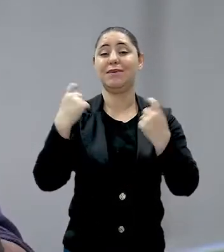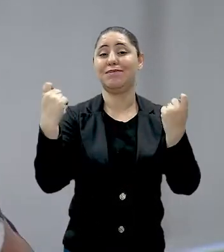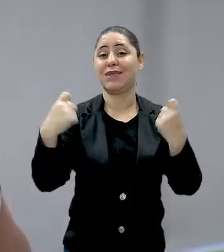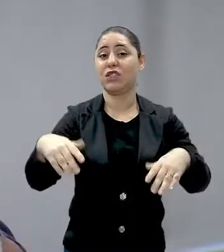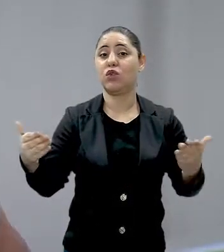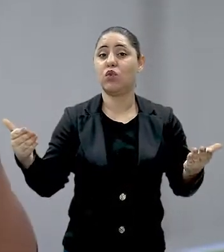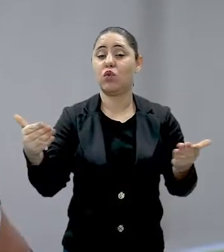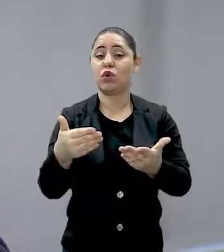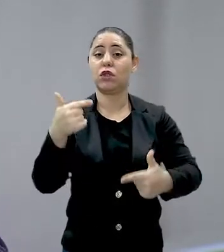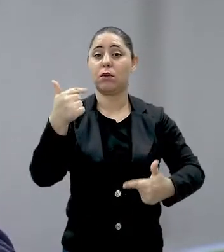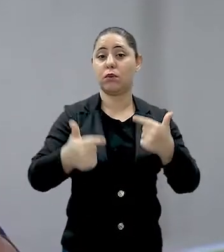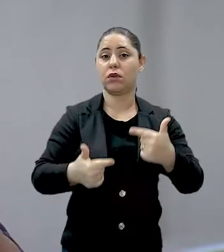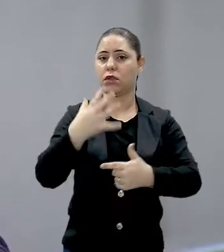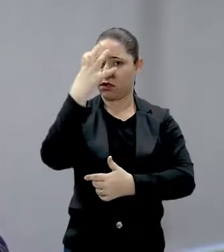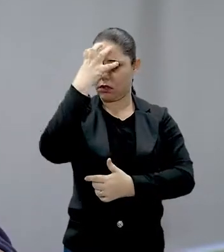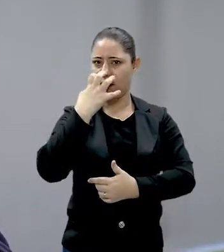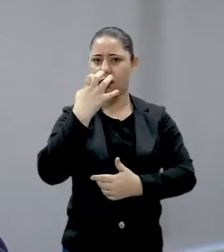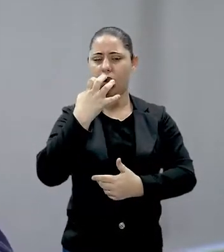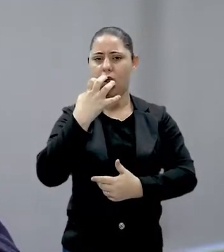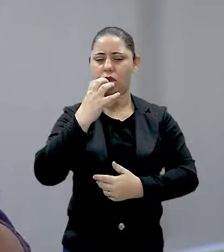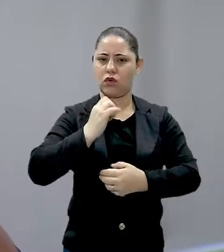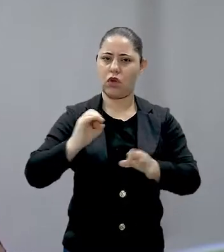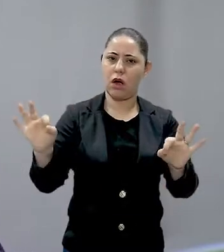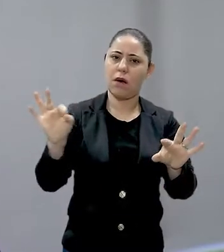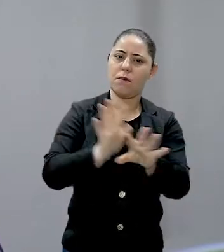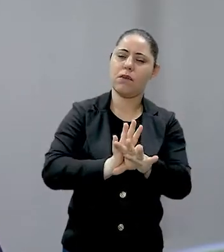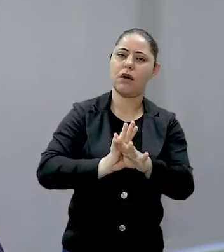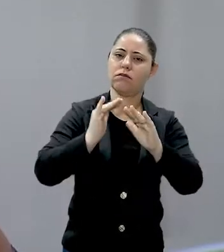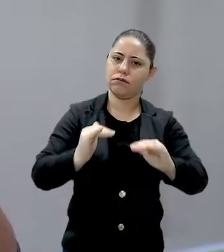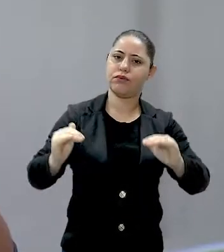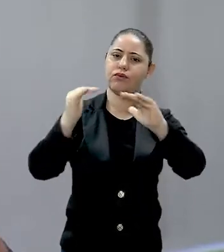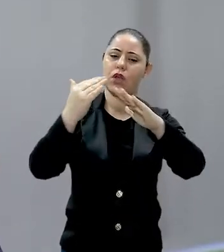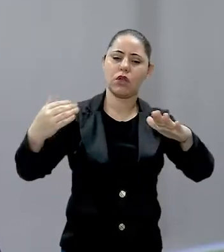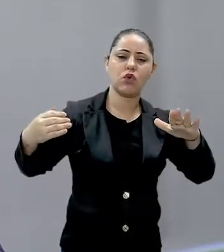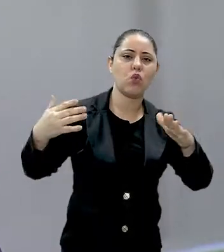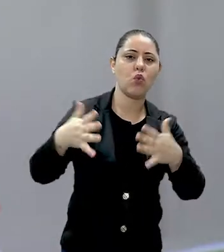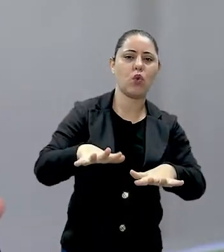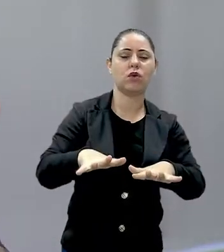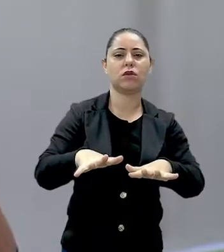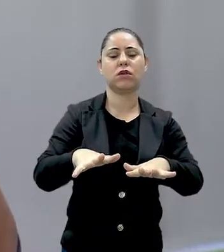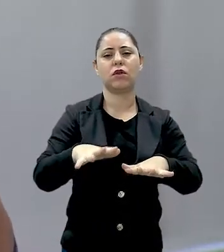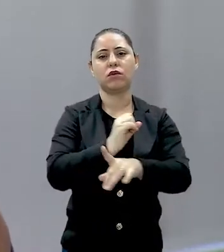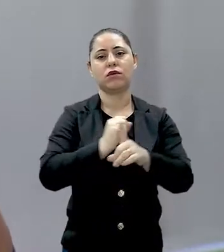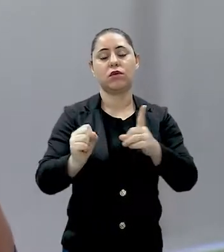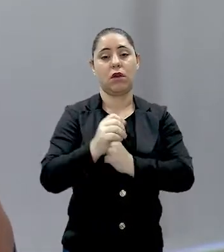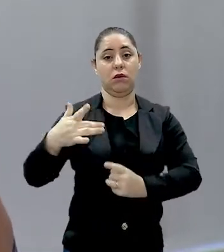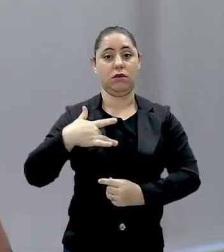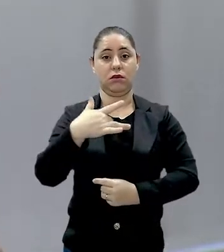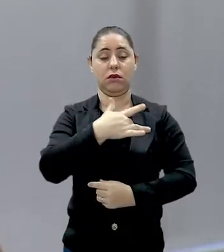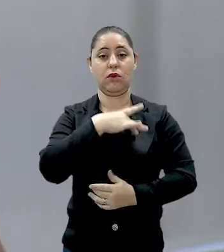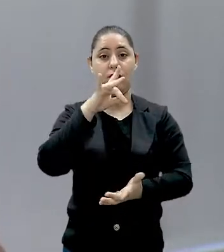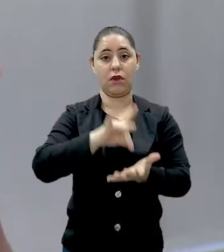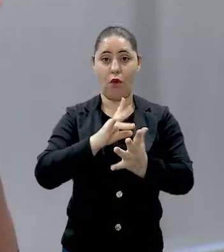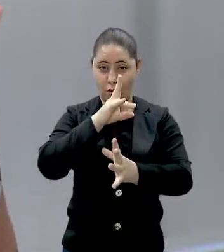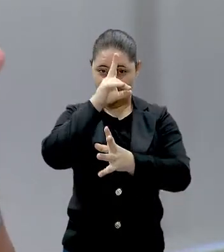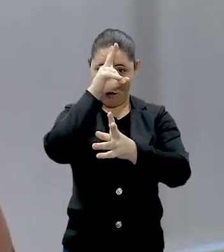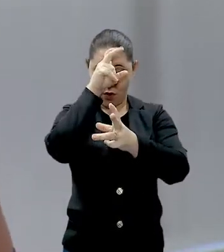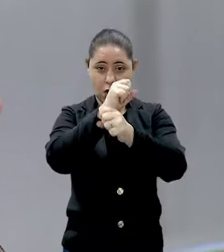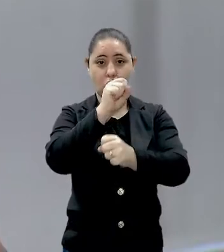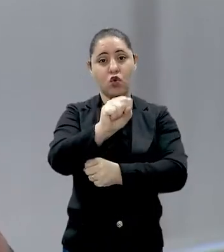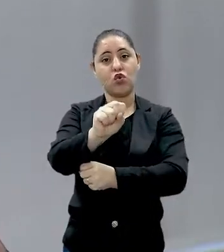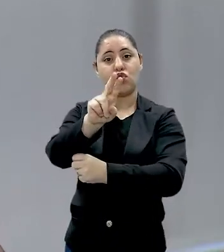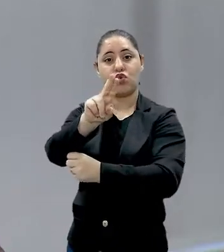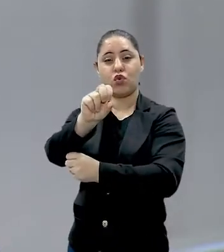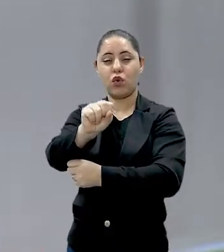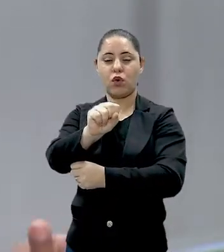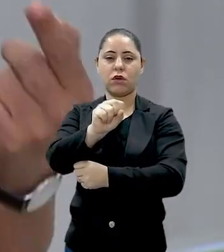mais do que necessário hoje política séria de combate à desigualdade, de inclusão social, de saúde, né, o